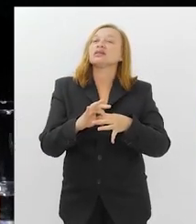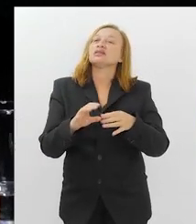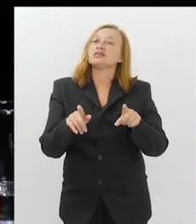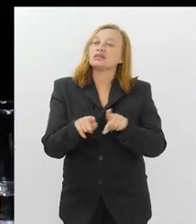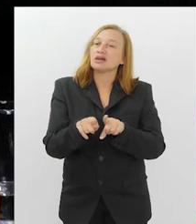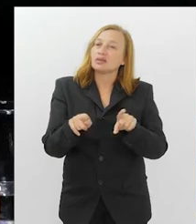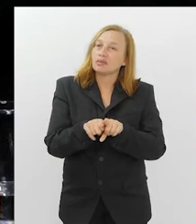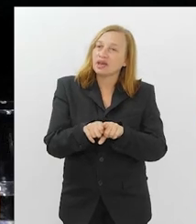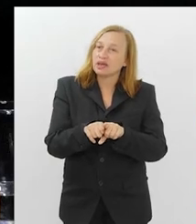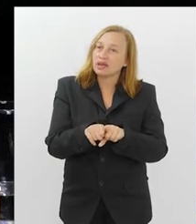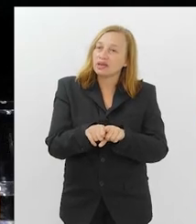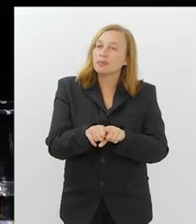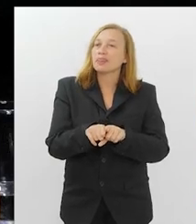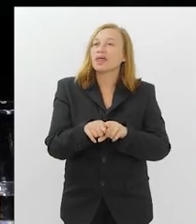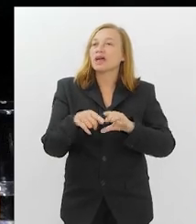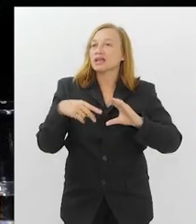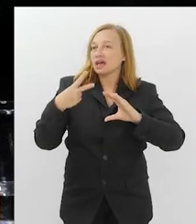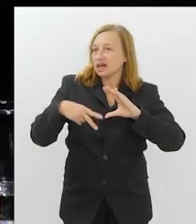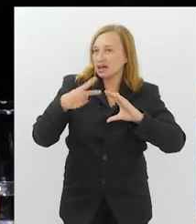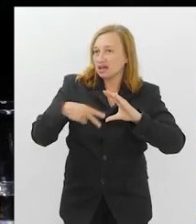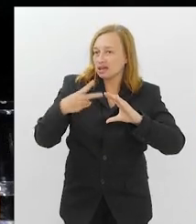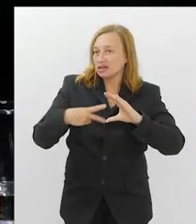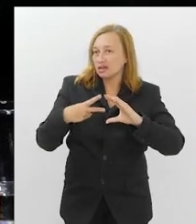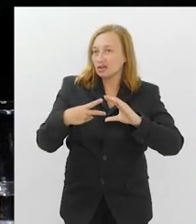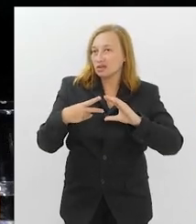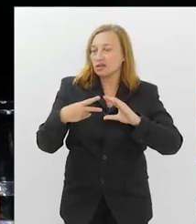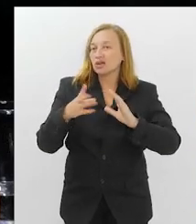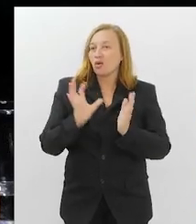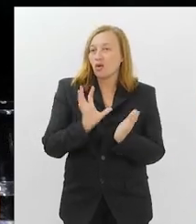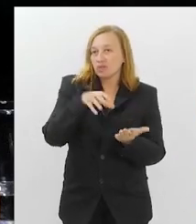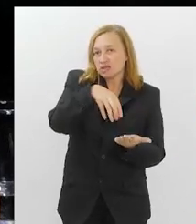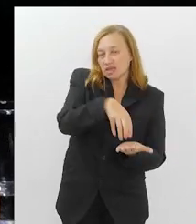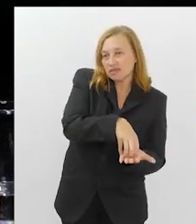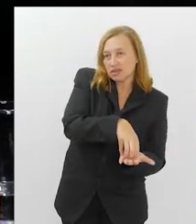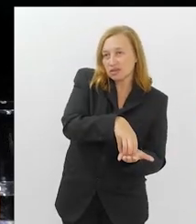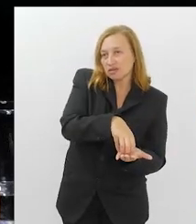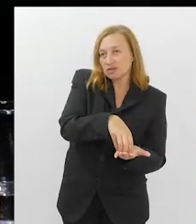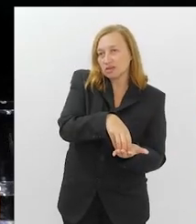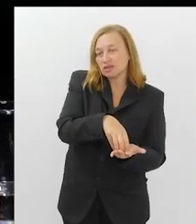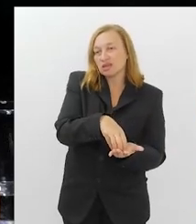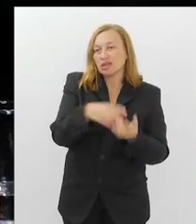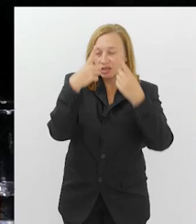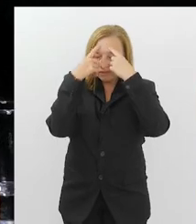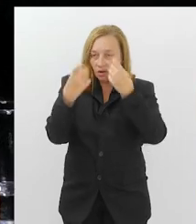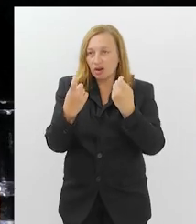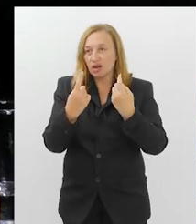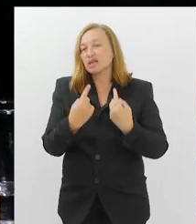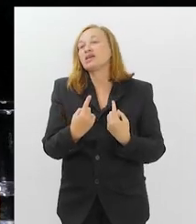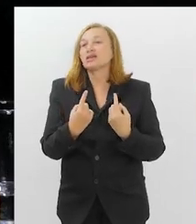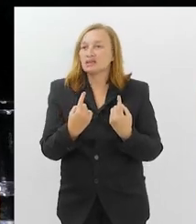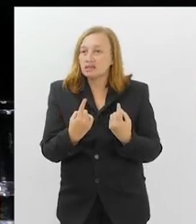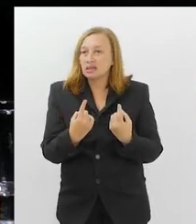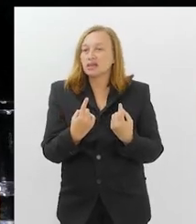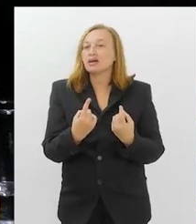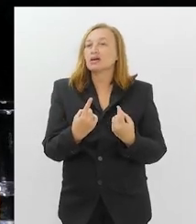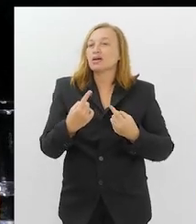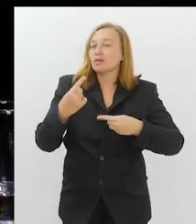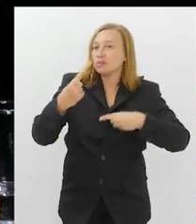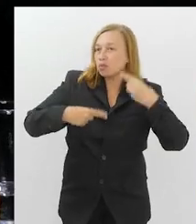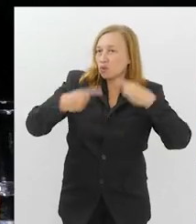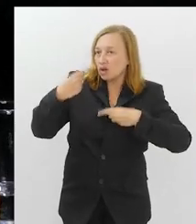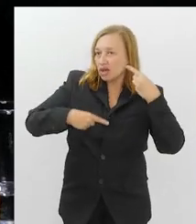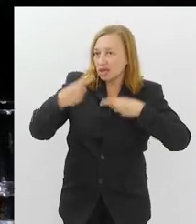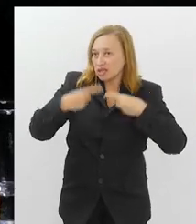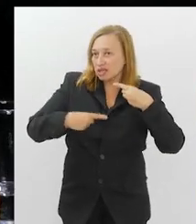da Câmara, onde está instituído o Observatório da Violência Política contra as Mulheres. O meu partido, nós temos